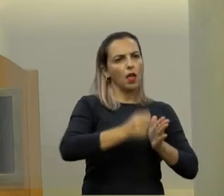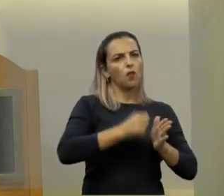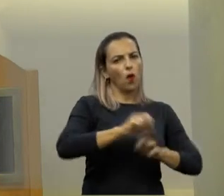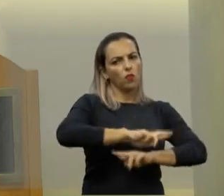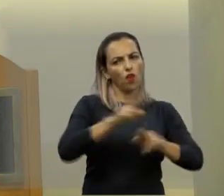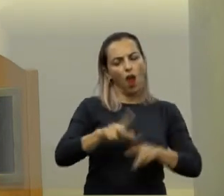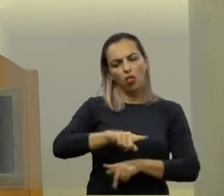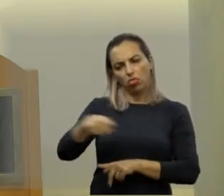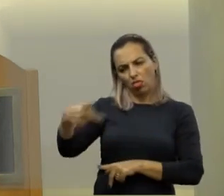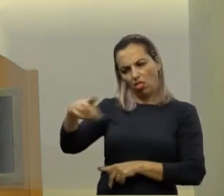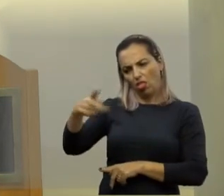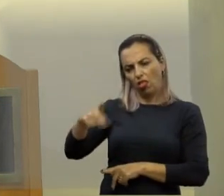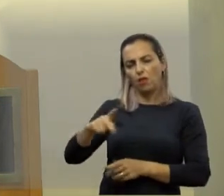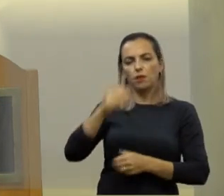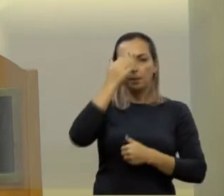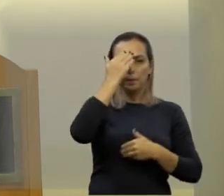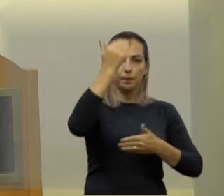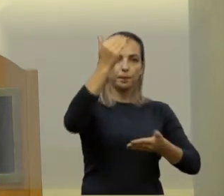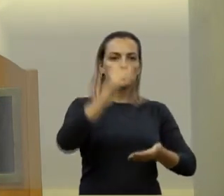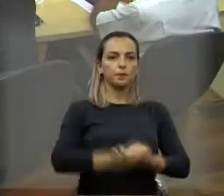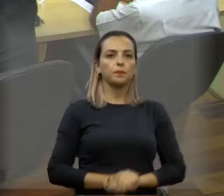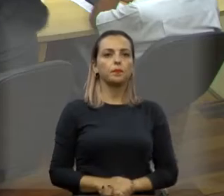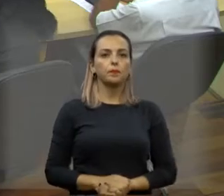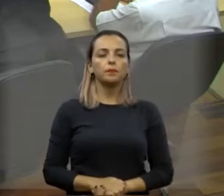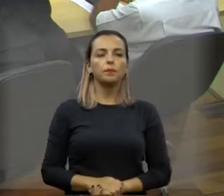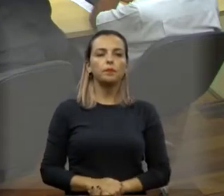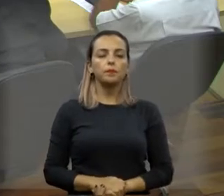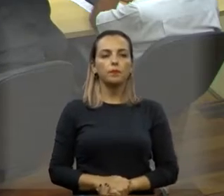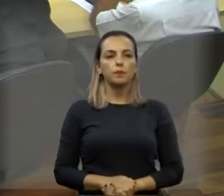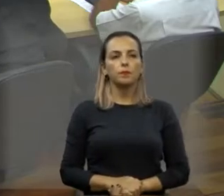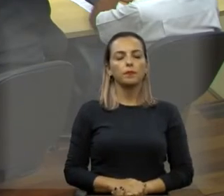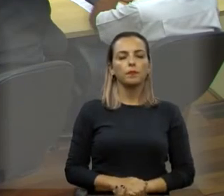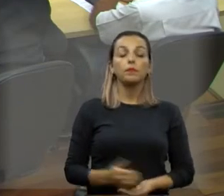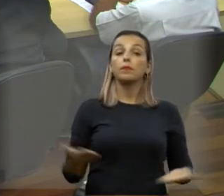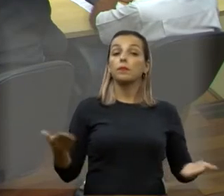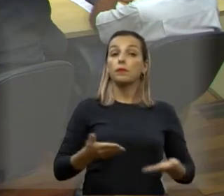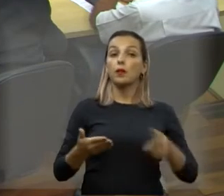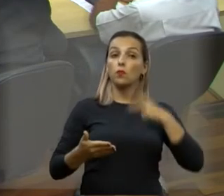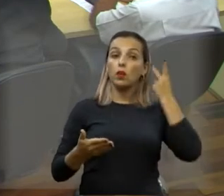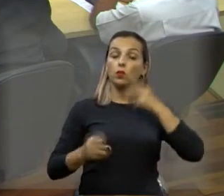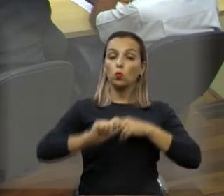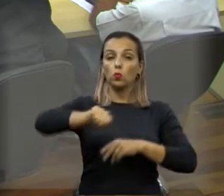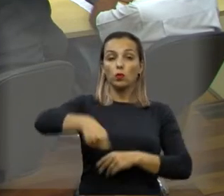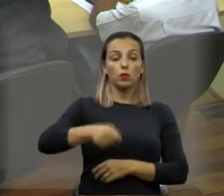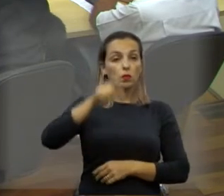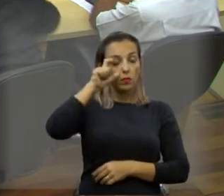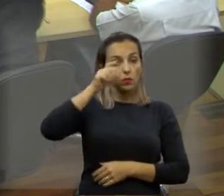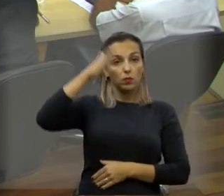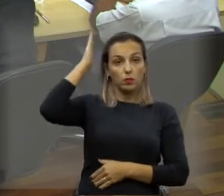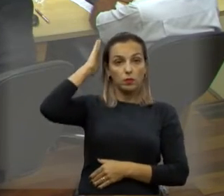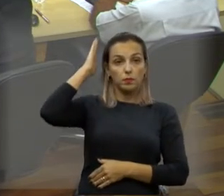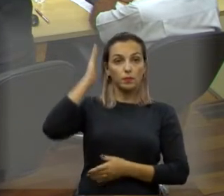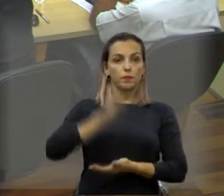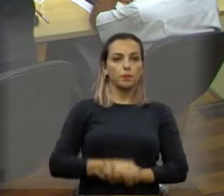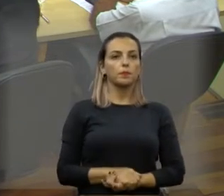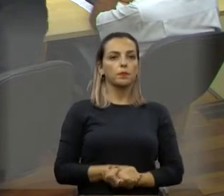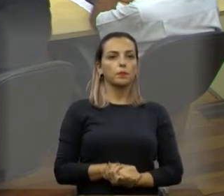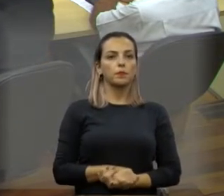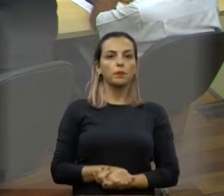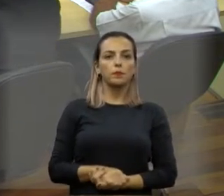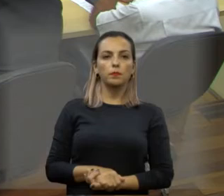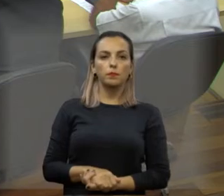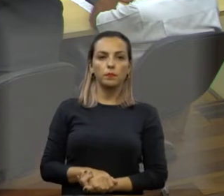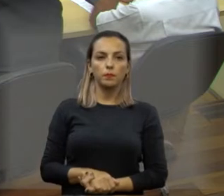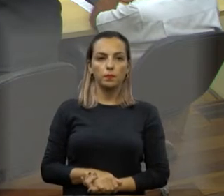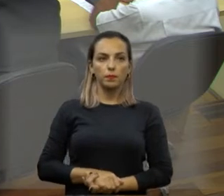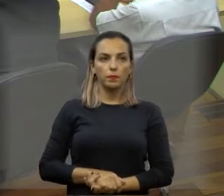Picaretas Obrigado presidente e obrigado vereador com a palavra Vereador Lineu Carlos Décio Sá